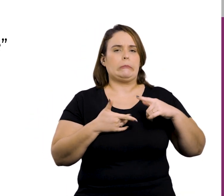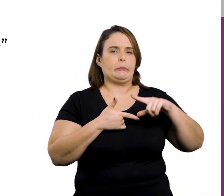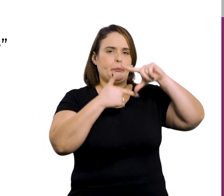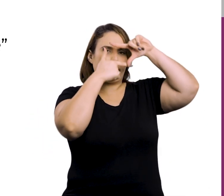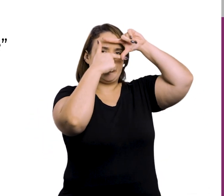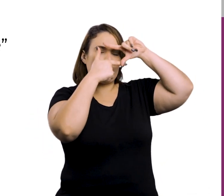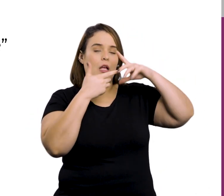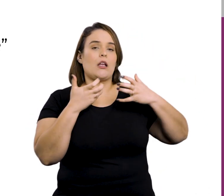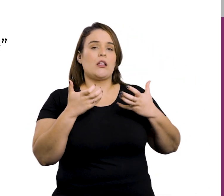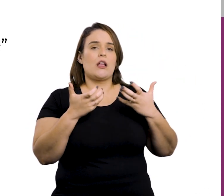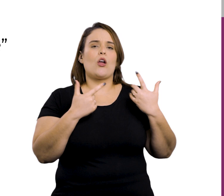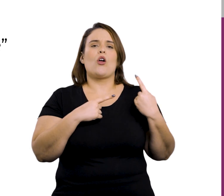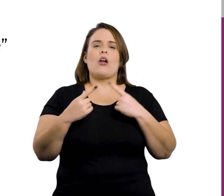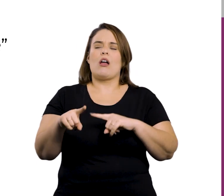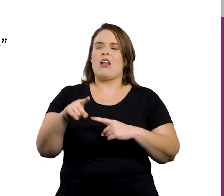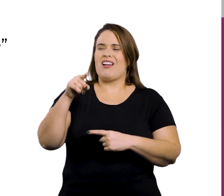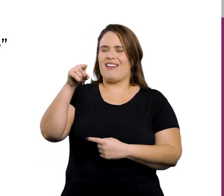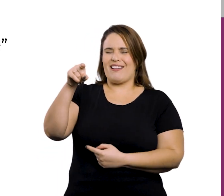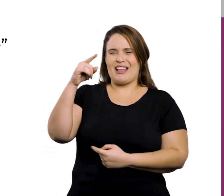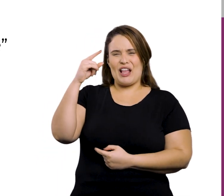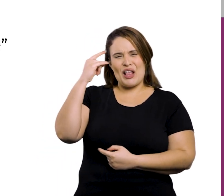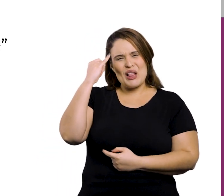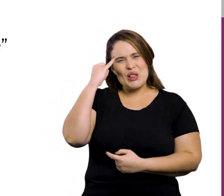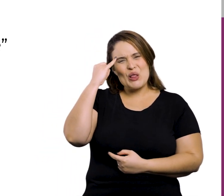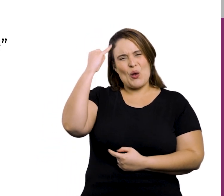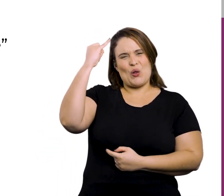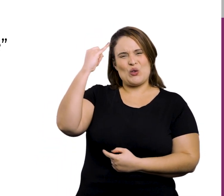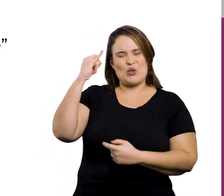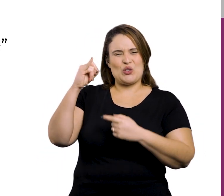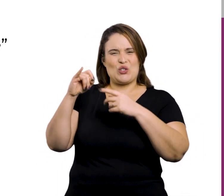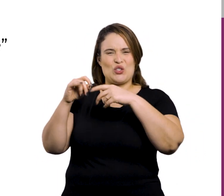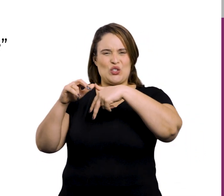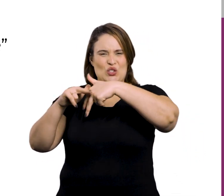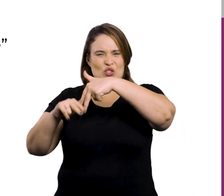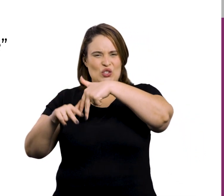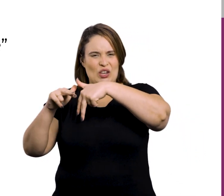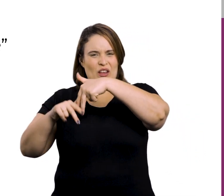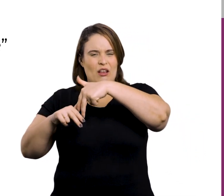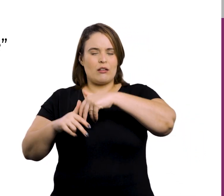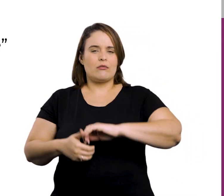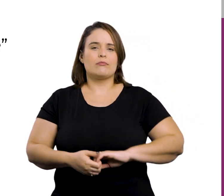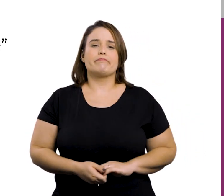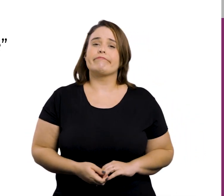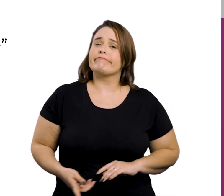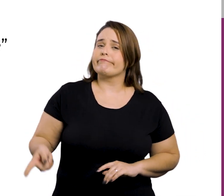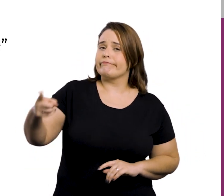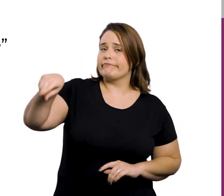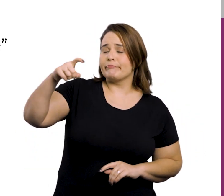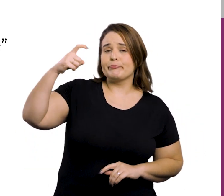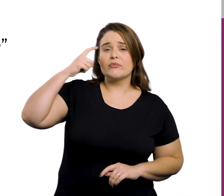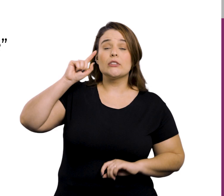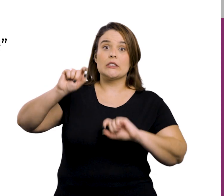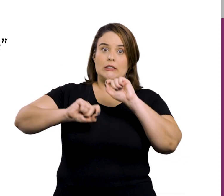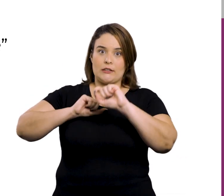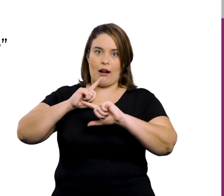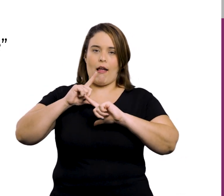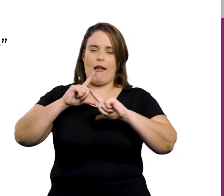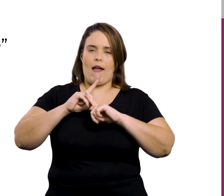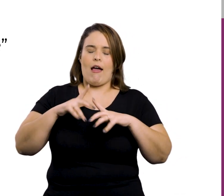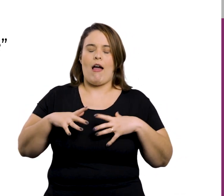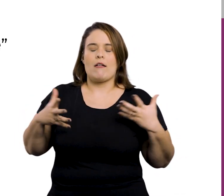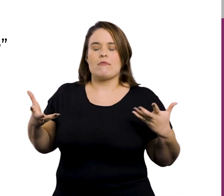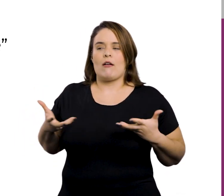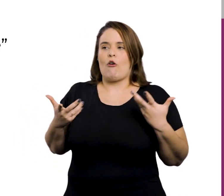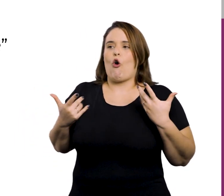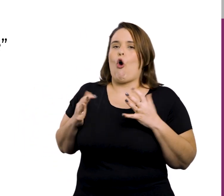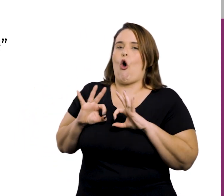que visam combater o que chamam de ideologia de gênero. De acordo com eles, existe uma conspiração